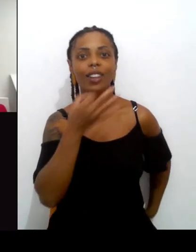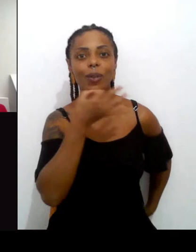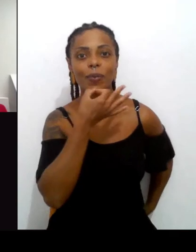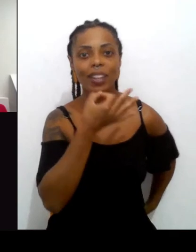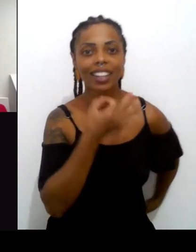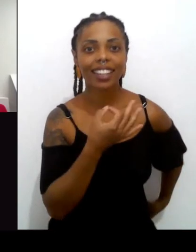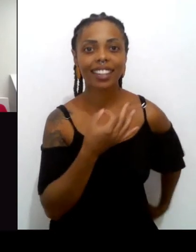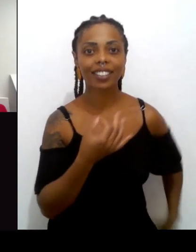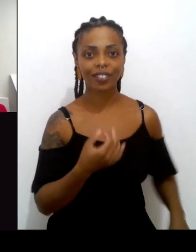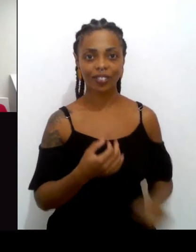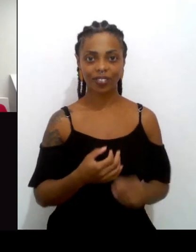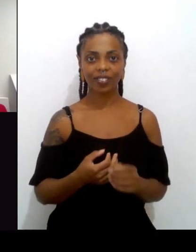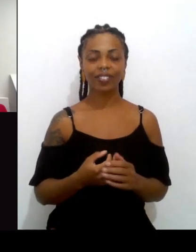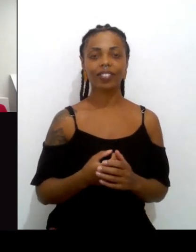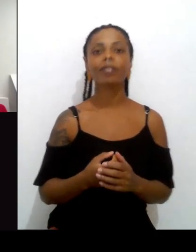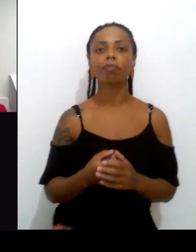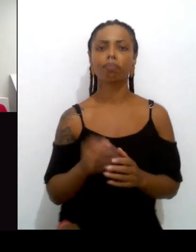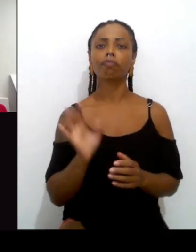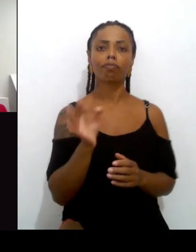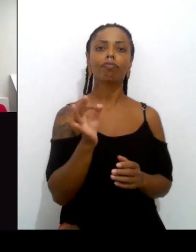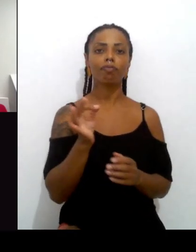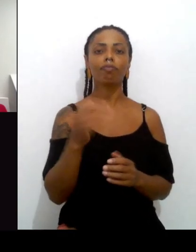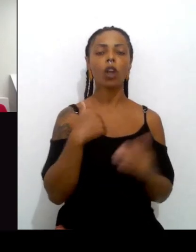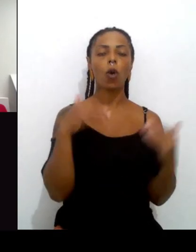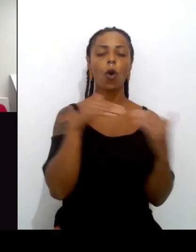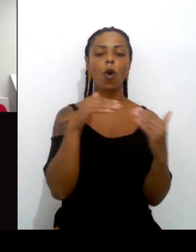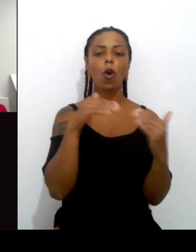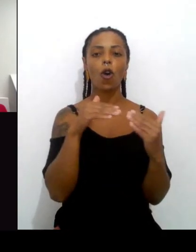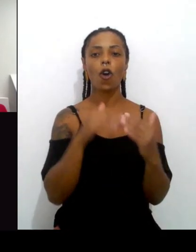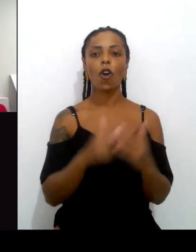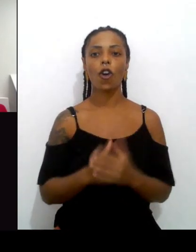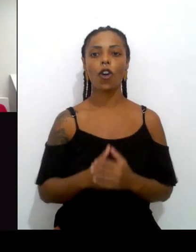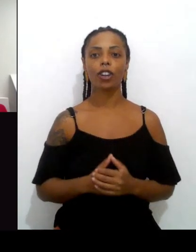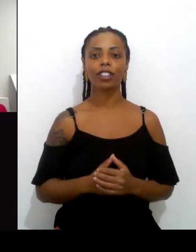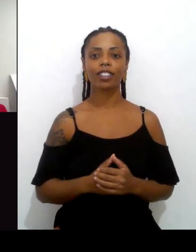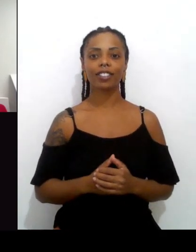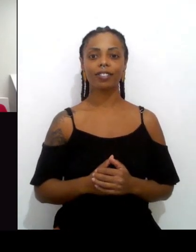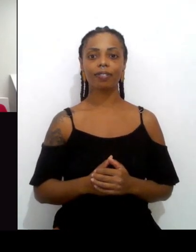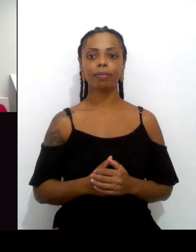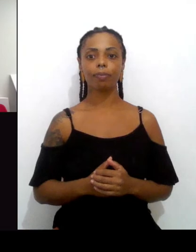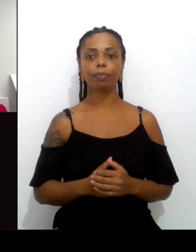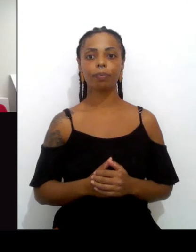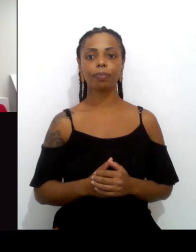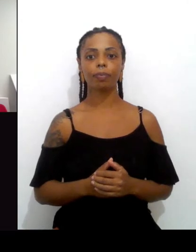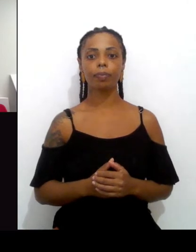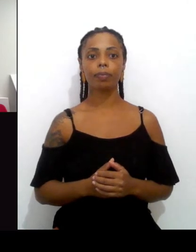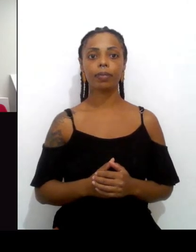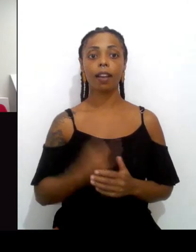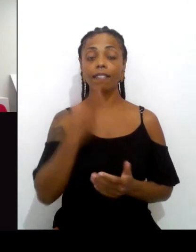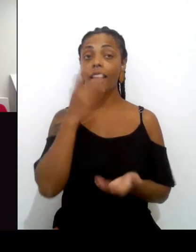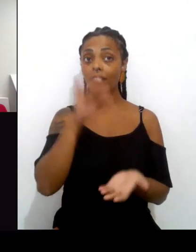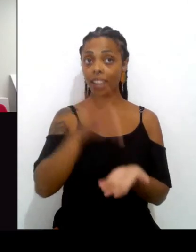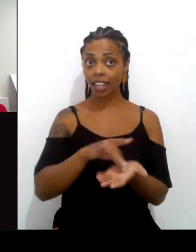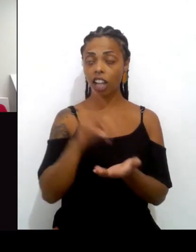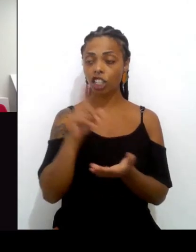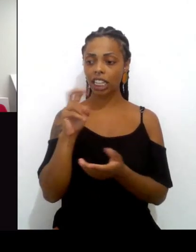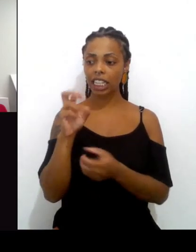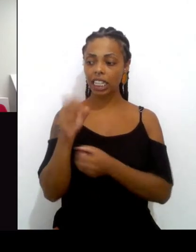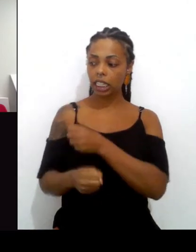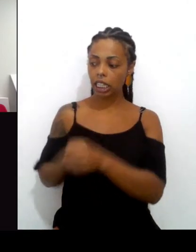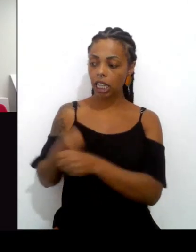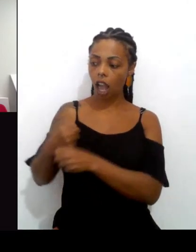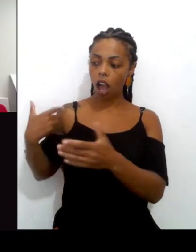faz sentido eu concordo eu diria que nos últimos 15 anos